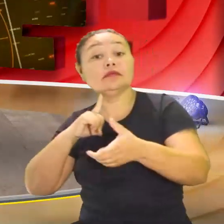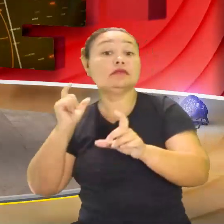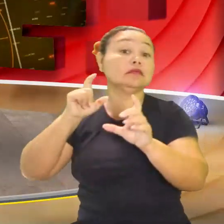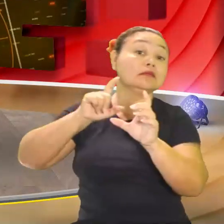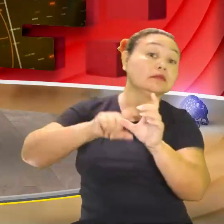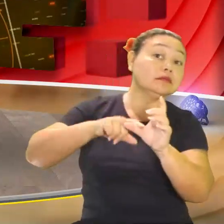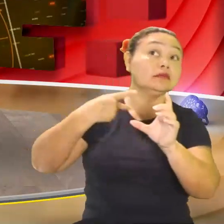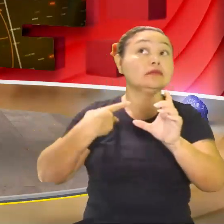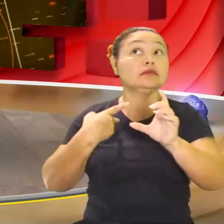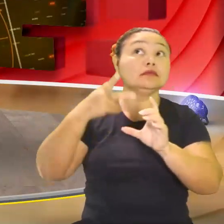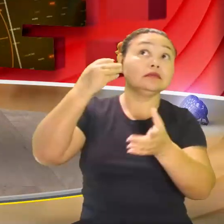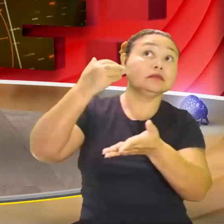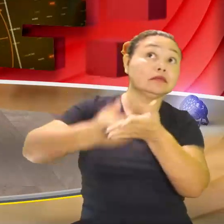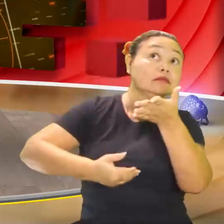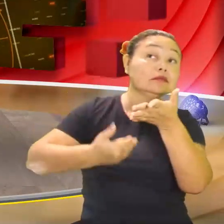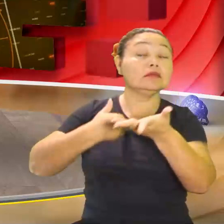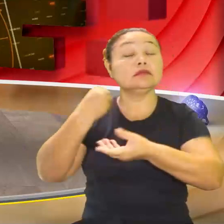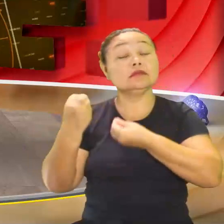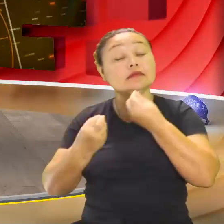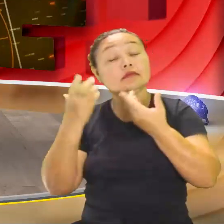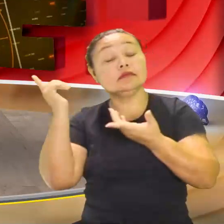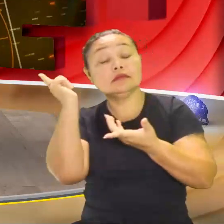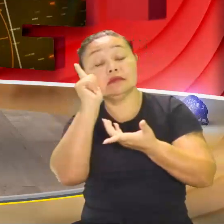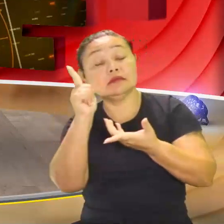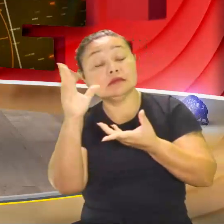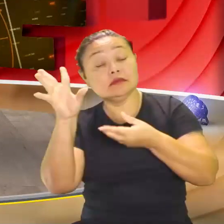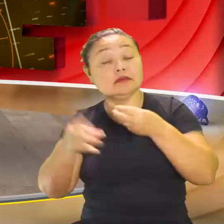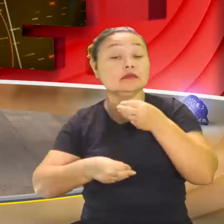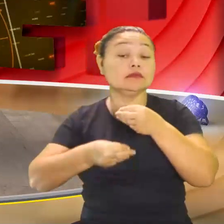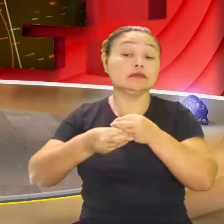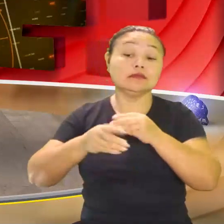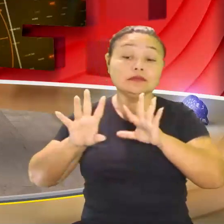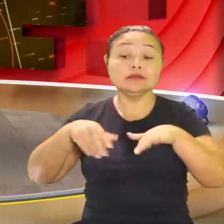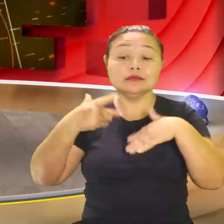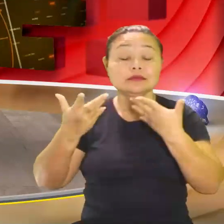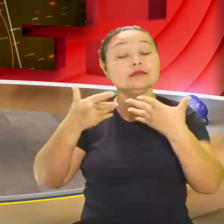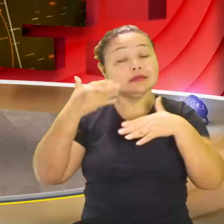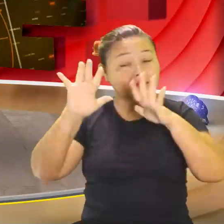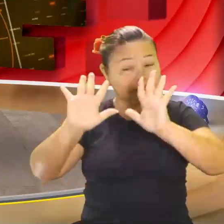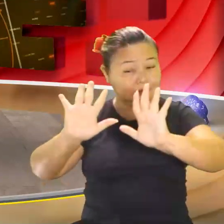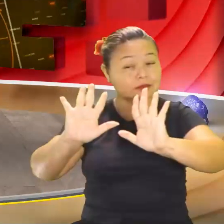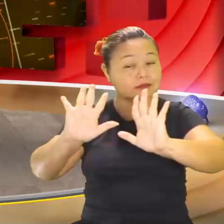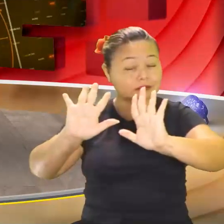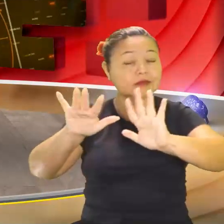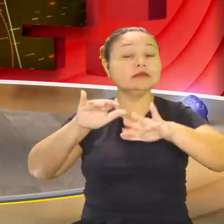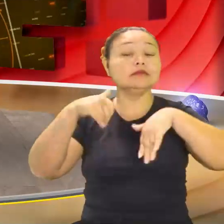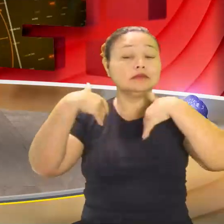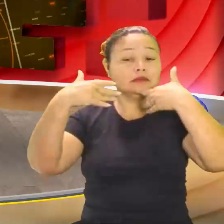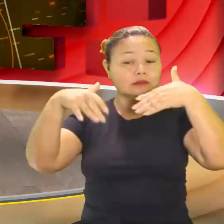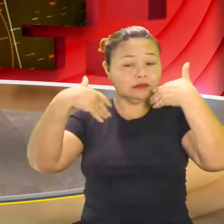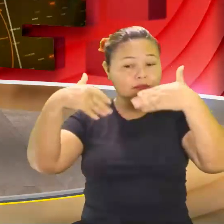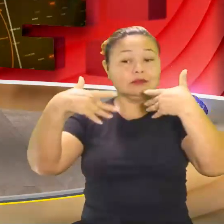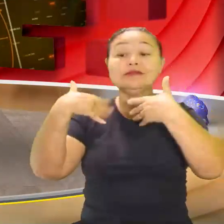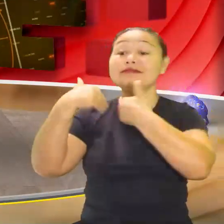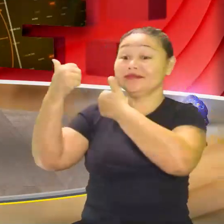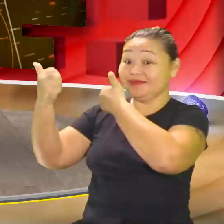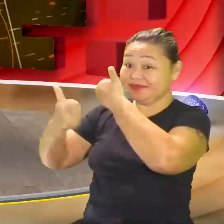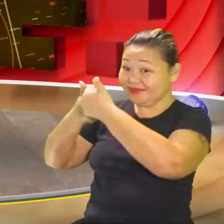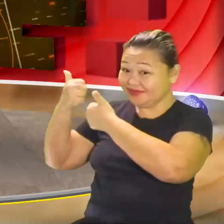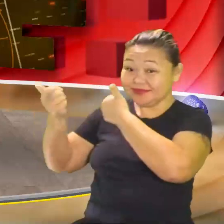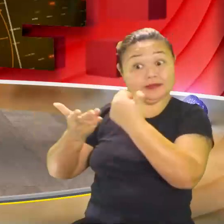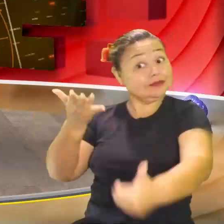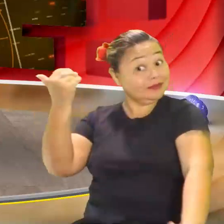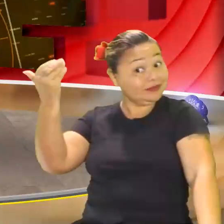tanto. Quanto que fica positivo, quanto que fica negativo? Vamos chegar lá. Vamos chegar lá juntos, né? Junto e misturado, professora